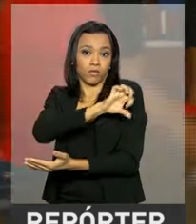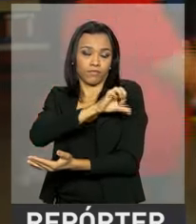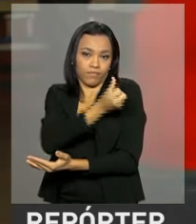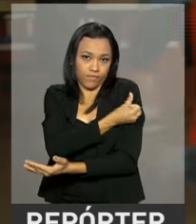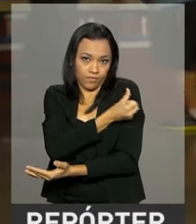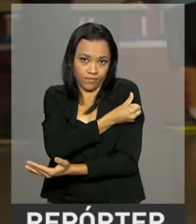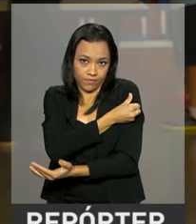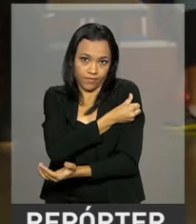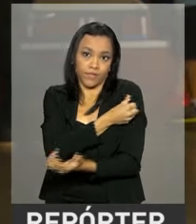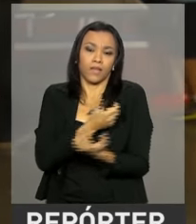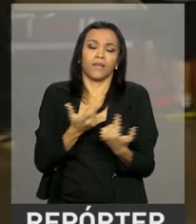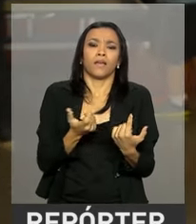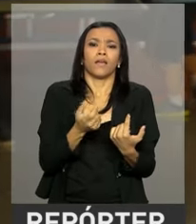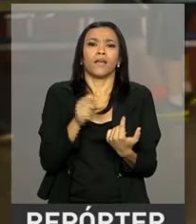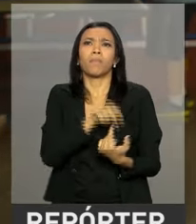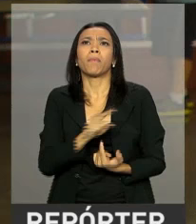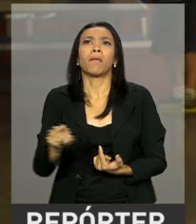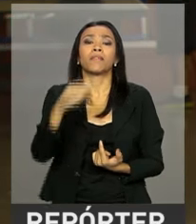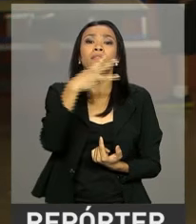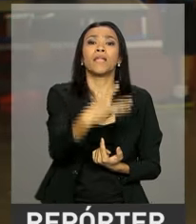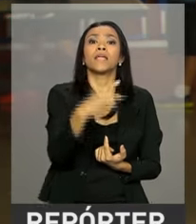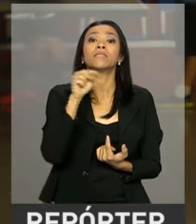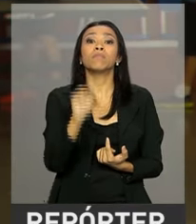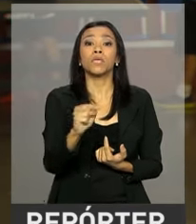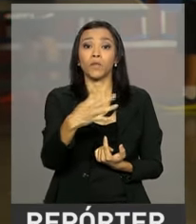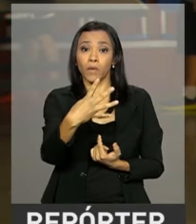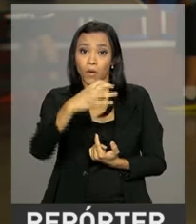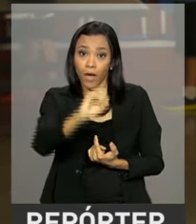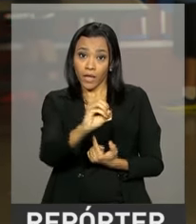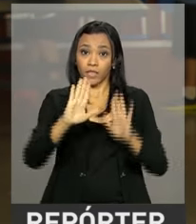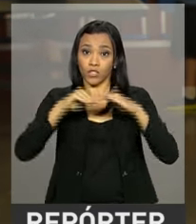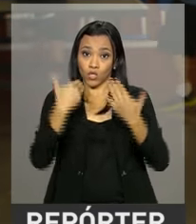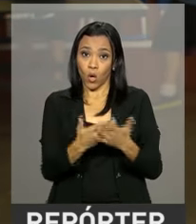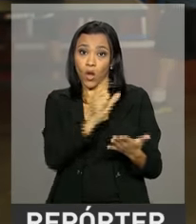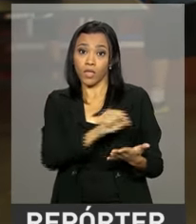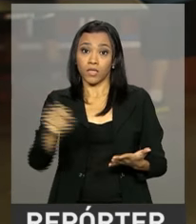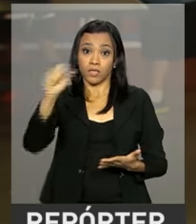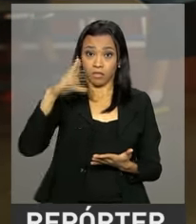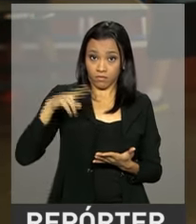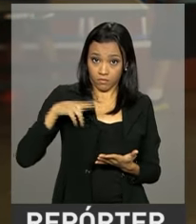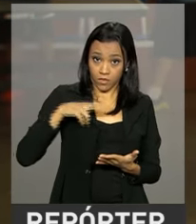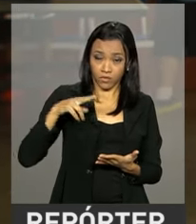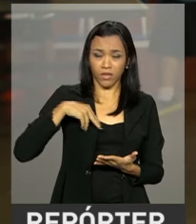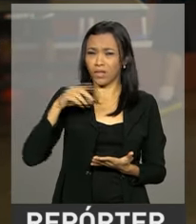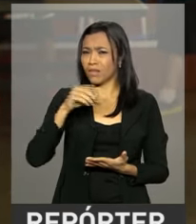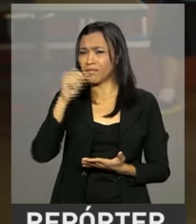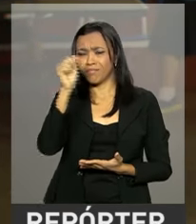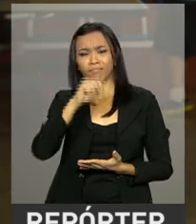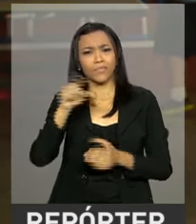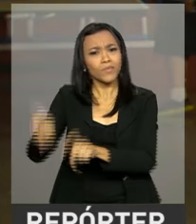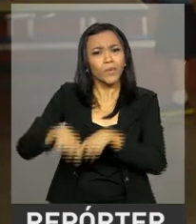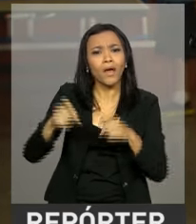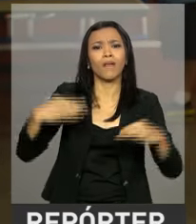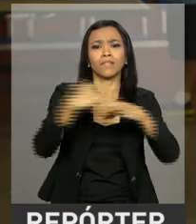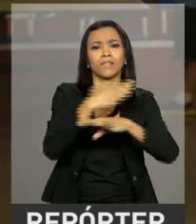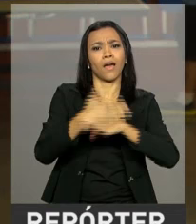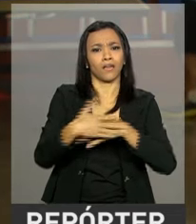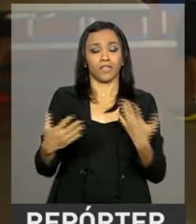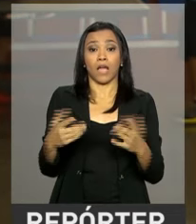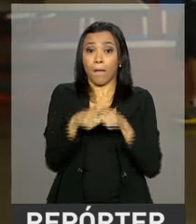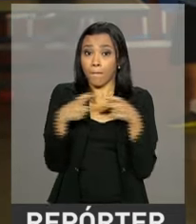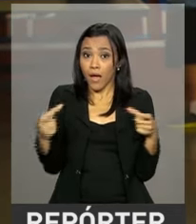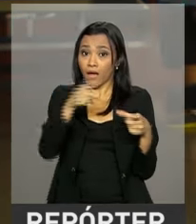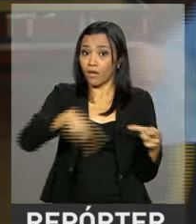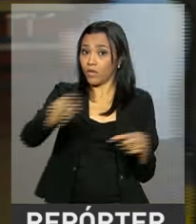em 340 escolas públicas e privadas da zona rural e Urbana em todo o Brasil a maioria dos